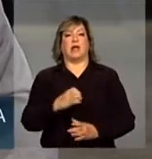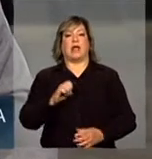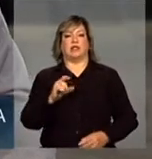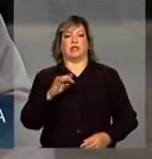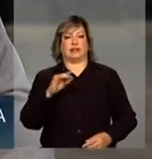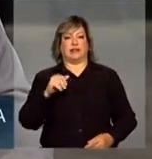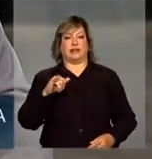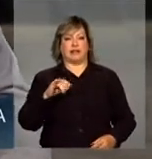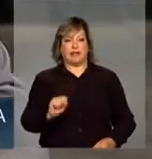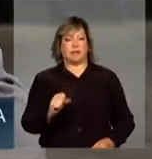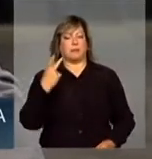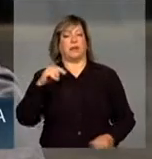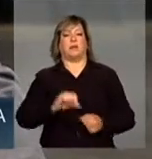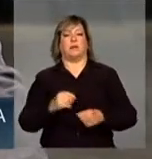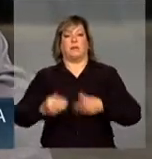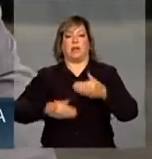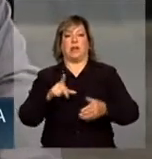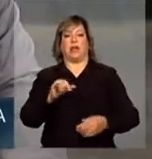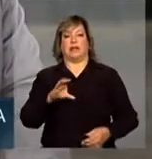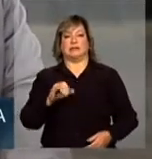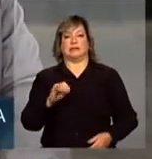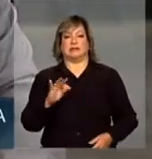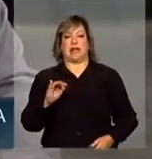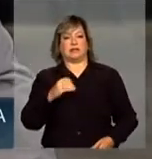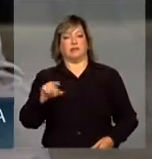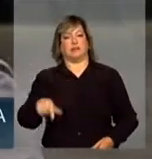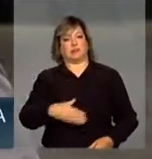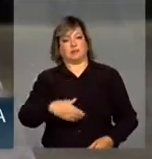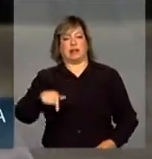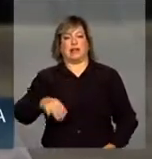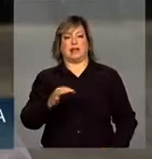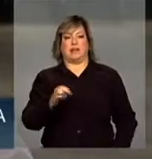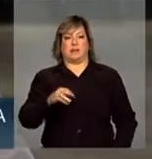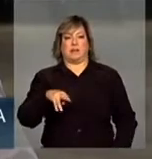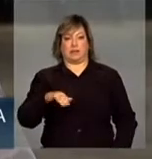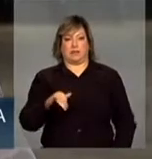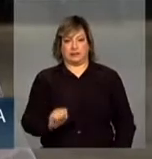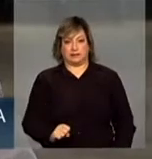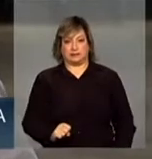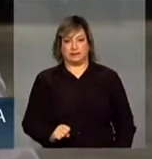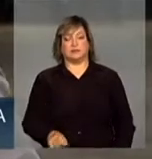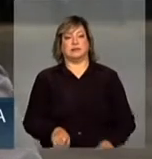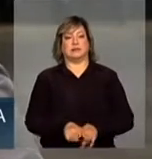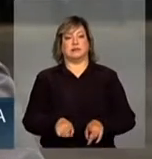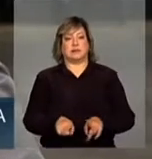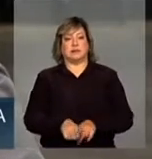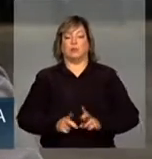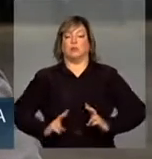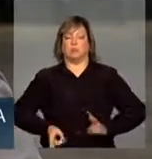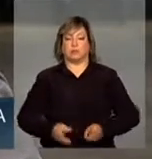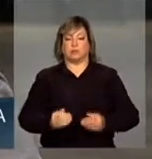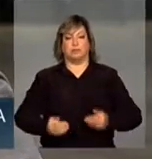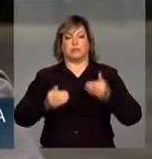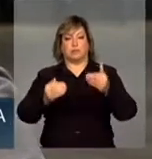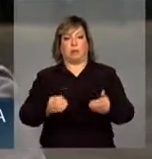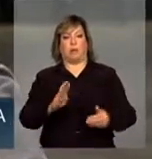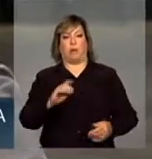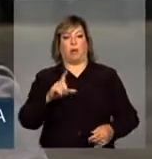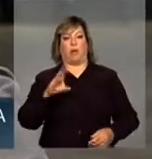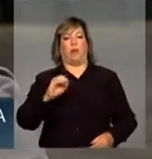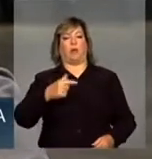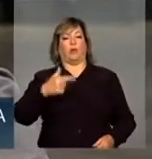editais para o processo licitatório desses terminais. E ato contínuo, o segundo bloco, que é